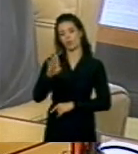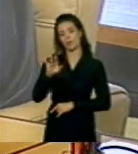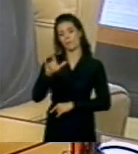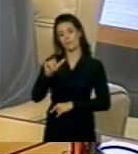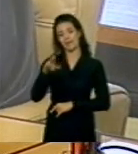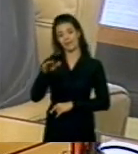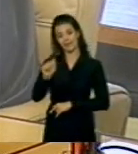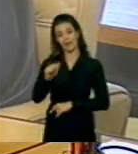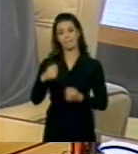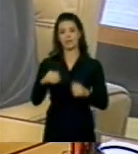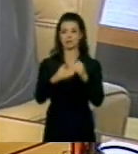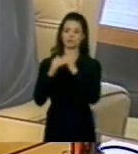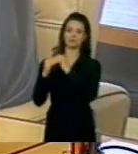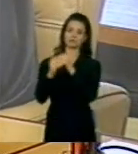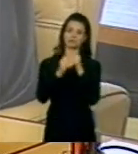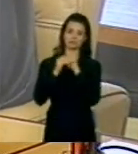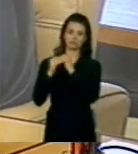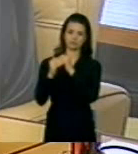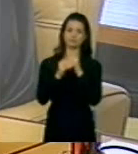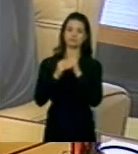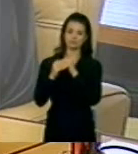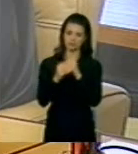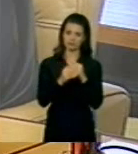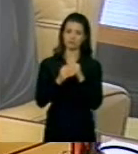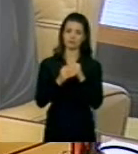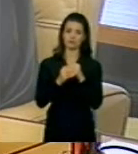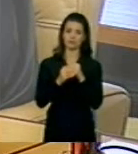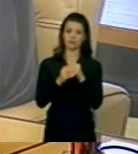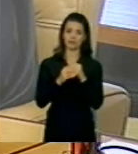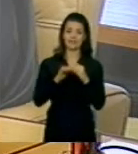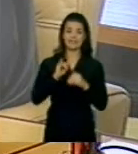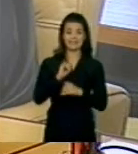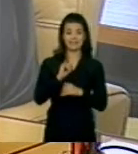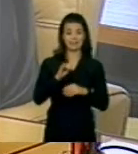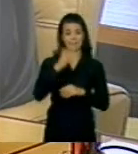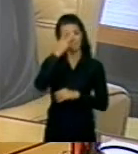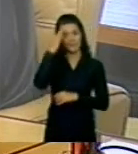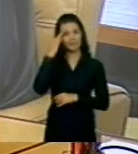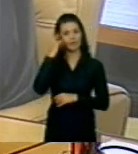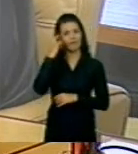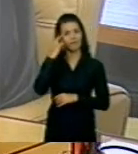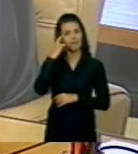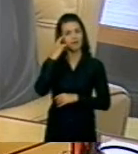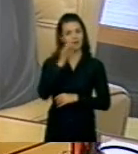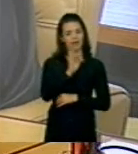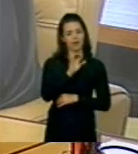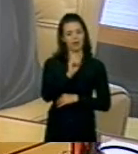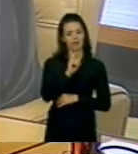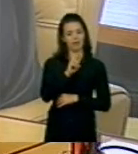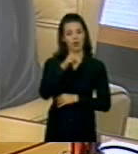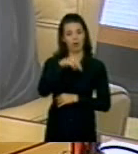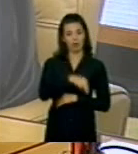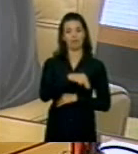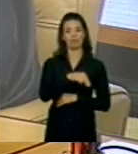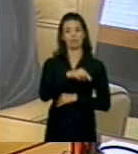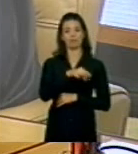até equivocadamente vem utilizada quando se fala em foro, por exemplo, vem de privado e de leges, portanto,